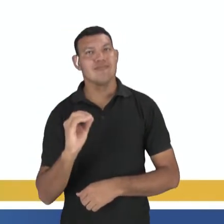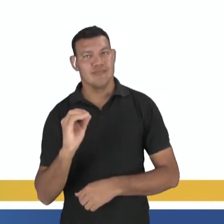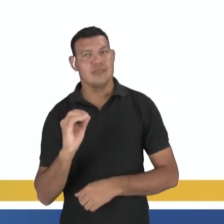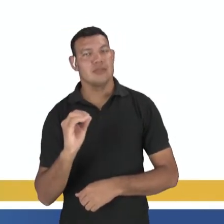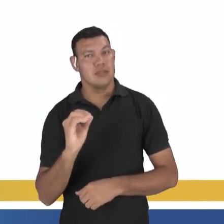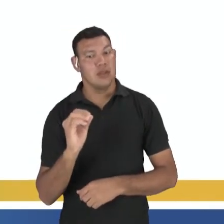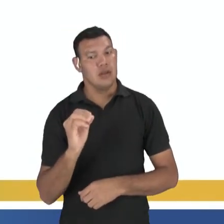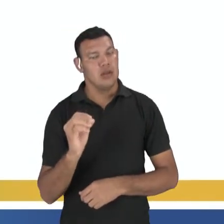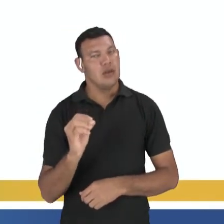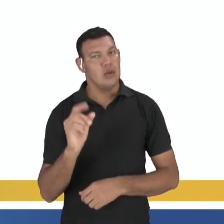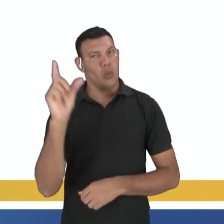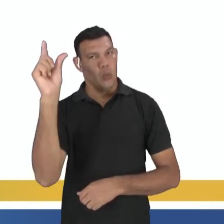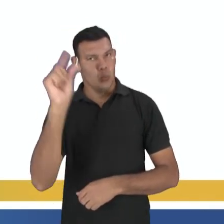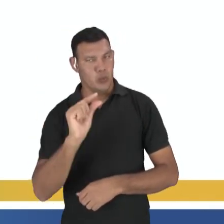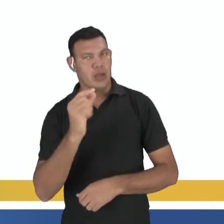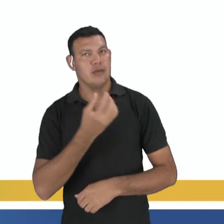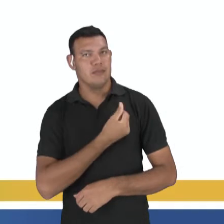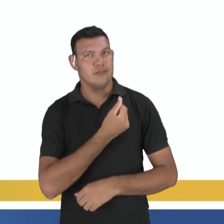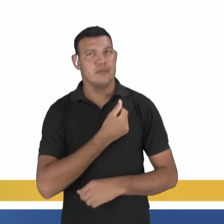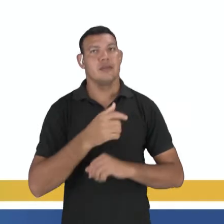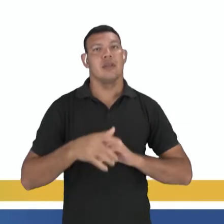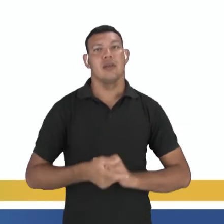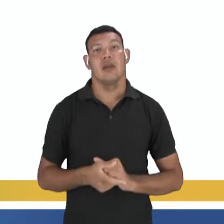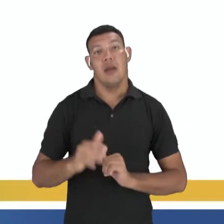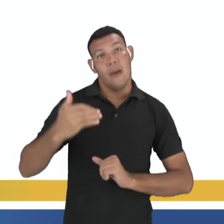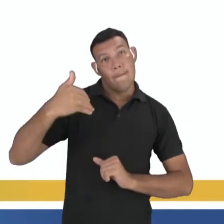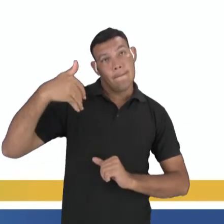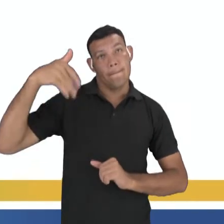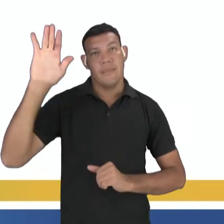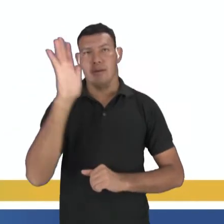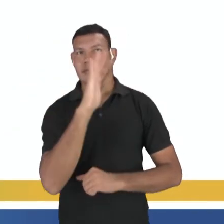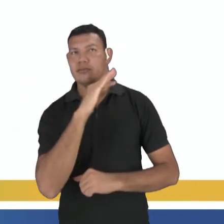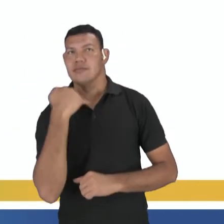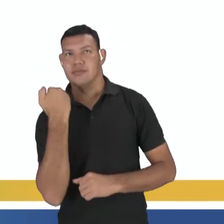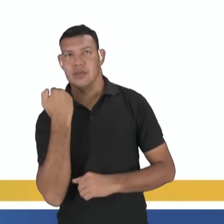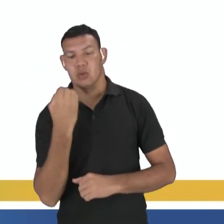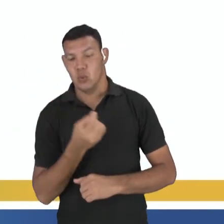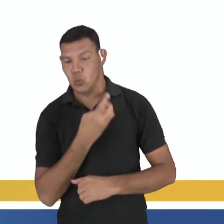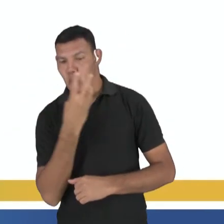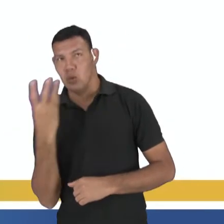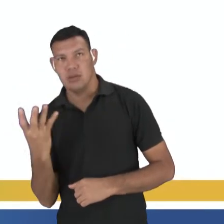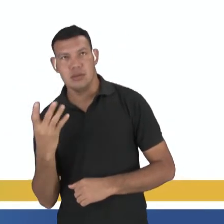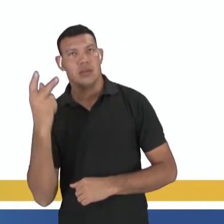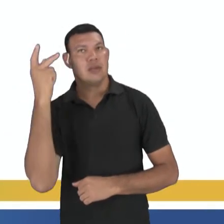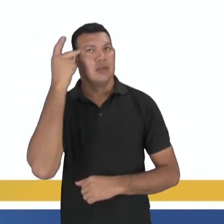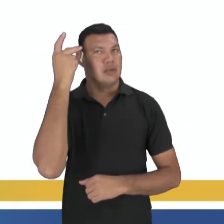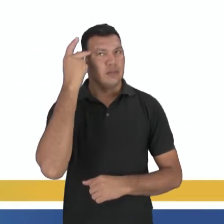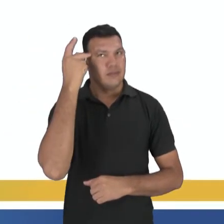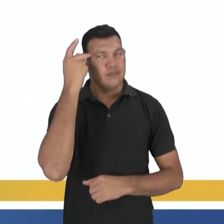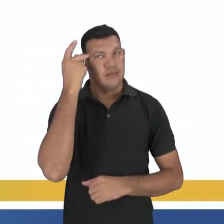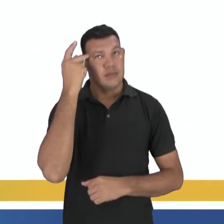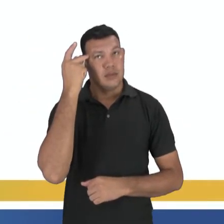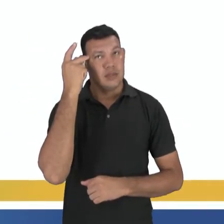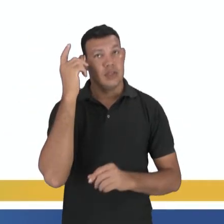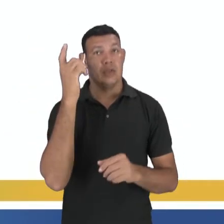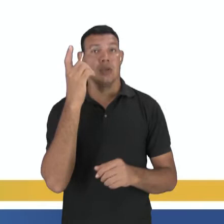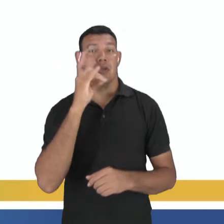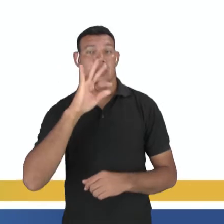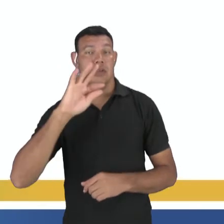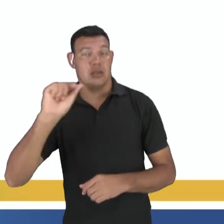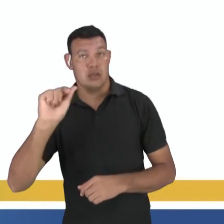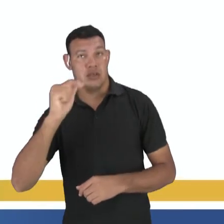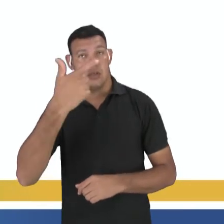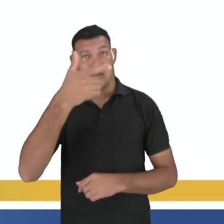valor observado. A maior quantidade de mortes foi do estado de São Paulo, até o dia 28 de março.